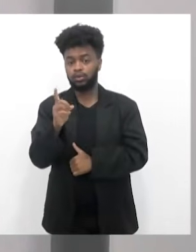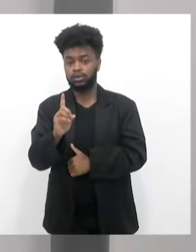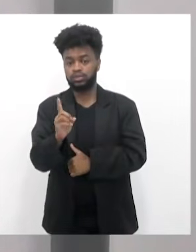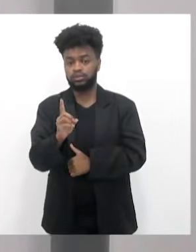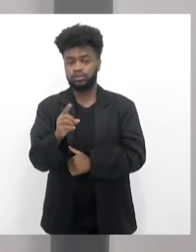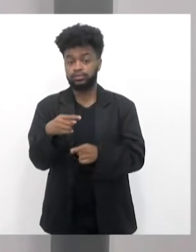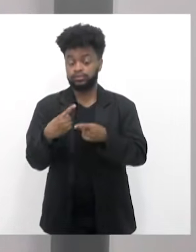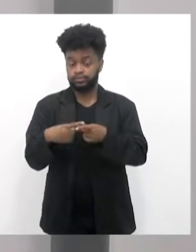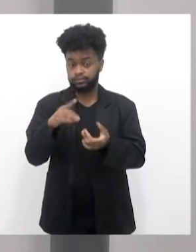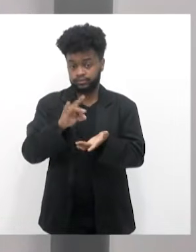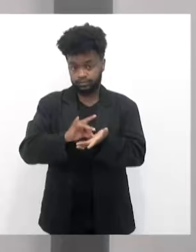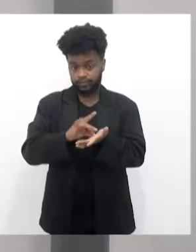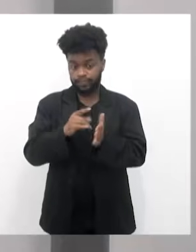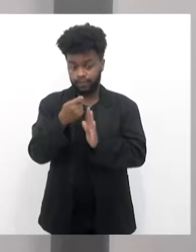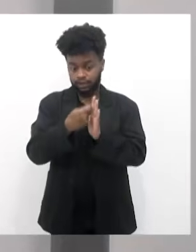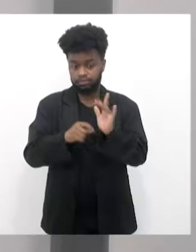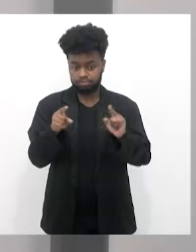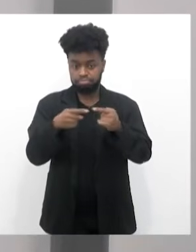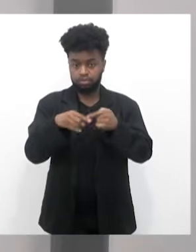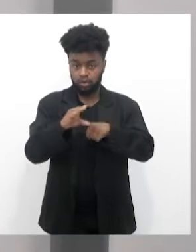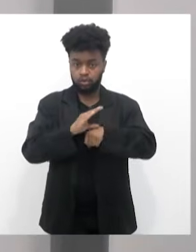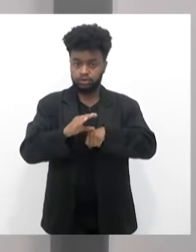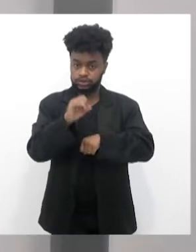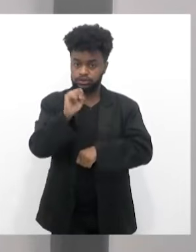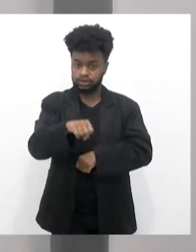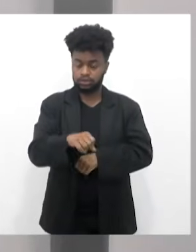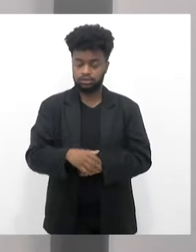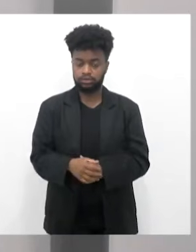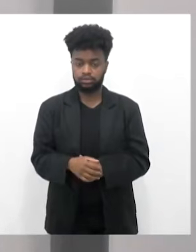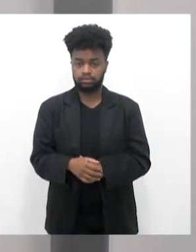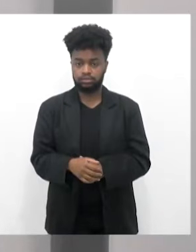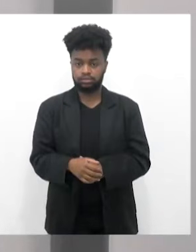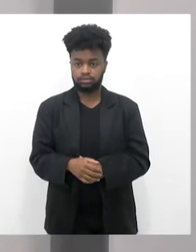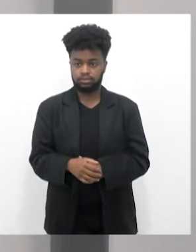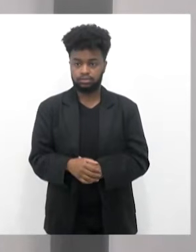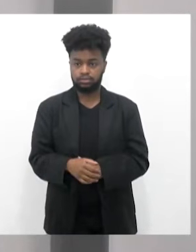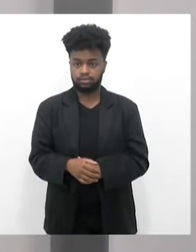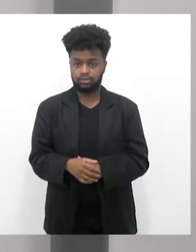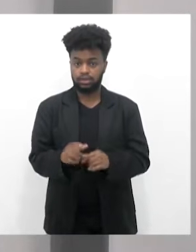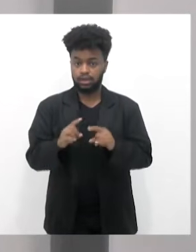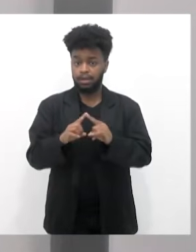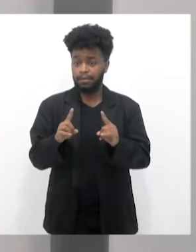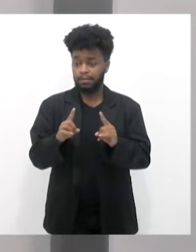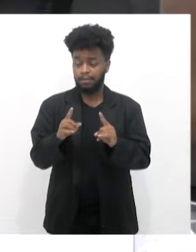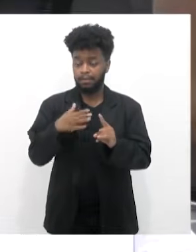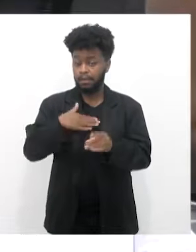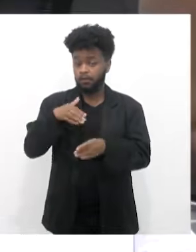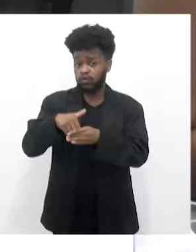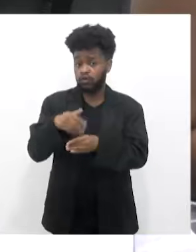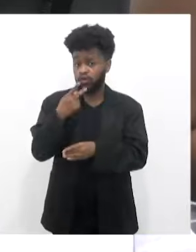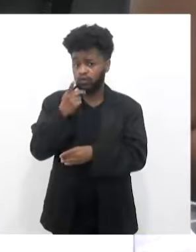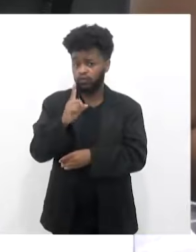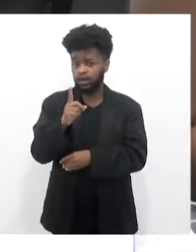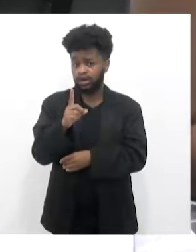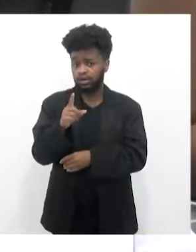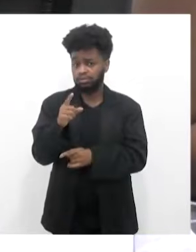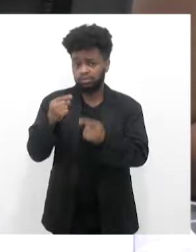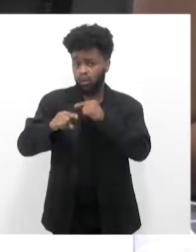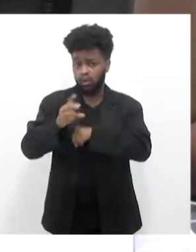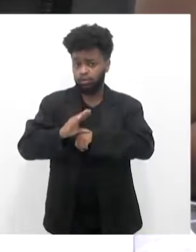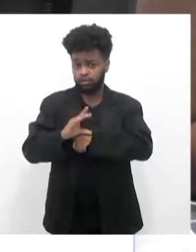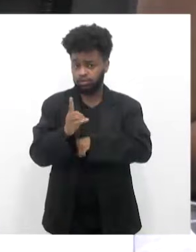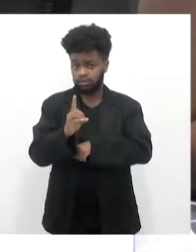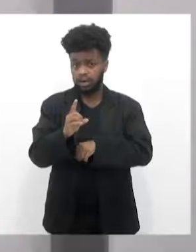Na realidade, o substitutivo é constitucional. E, ao meu ver, salvo o melhor juízo... Não, mas o meu voto não diz isso. Eu sei que não, mas Vossa